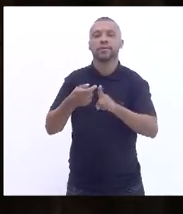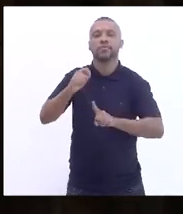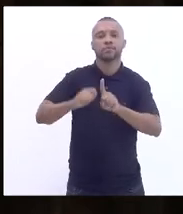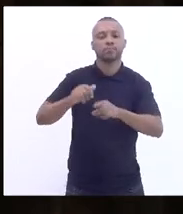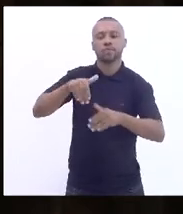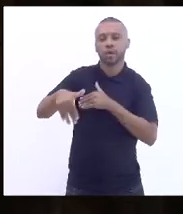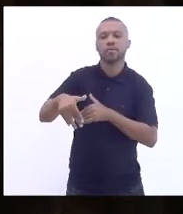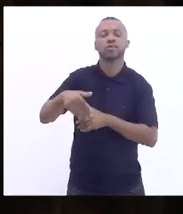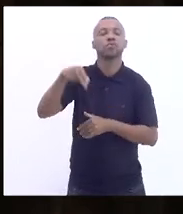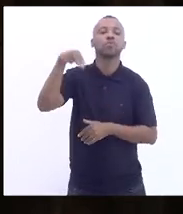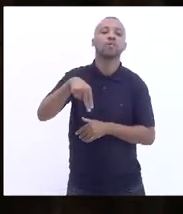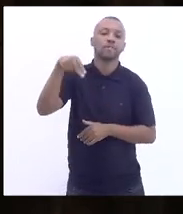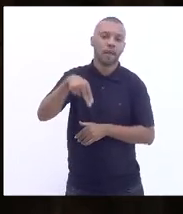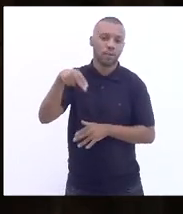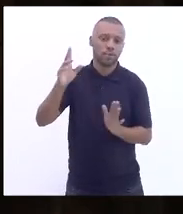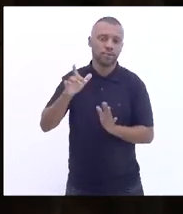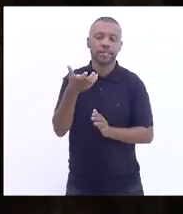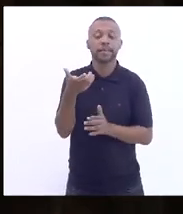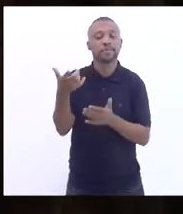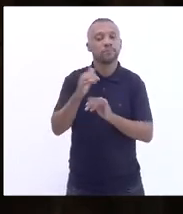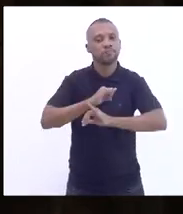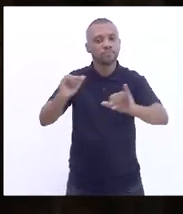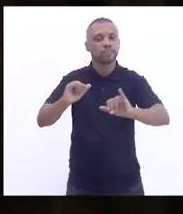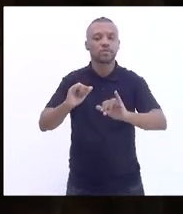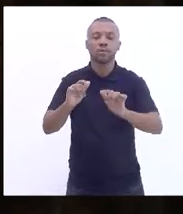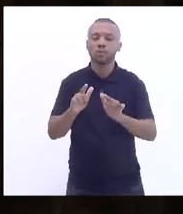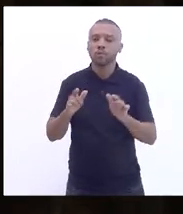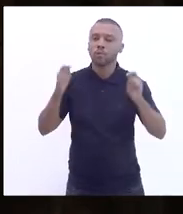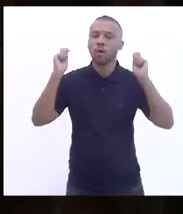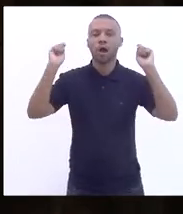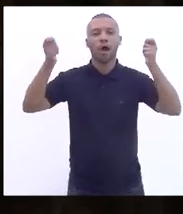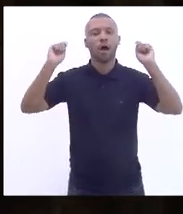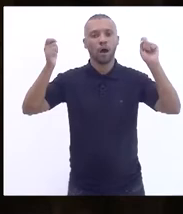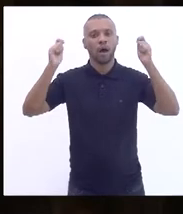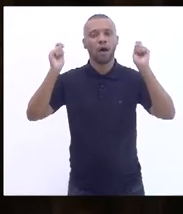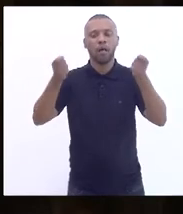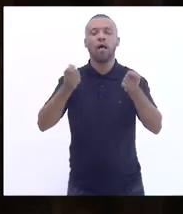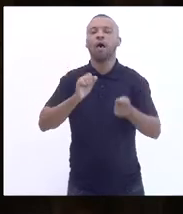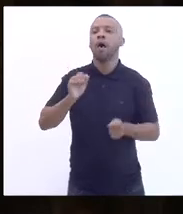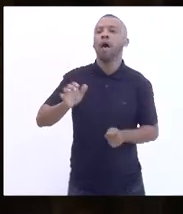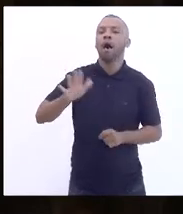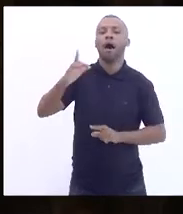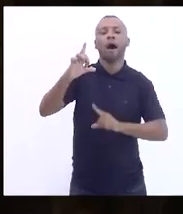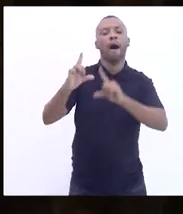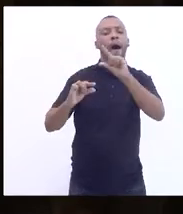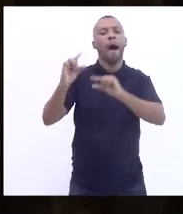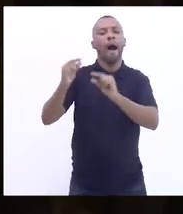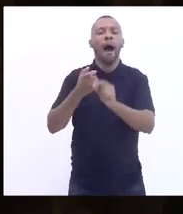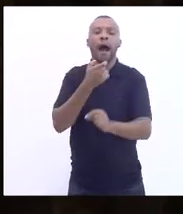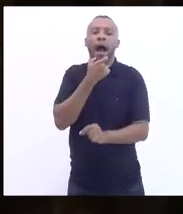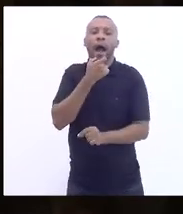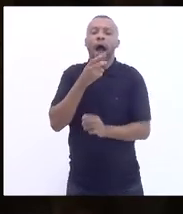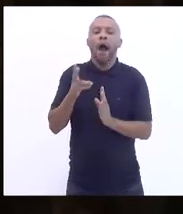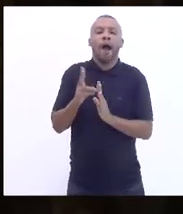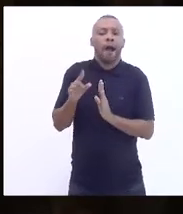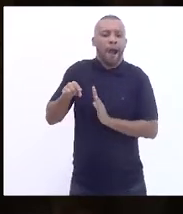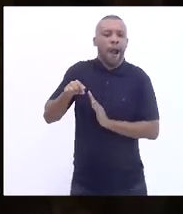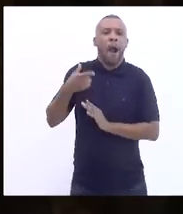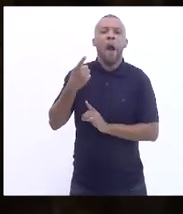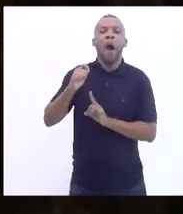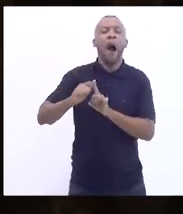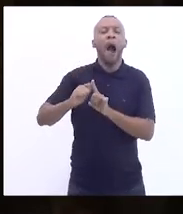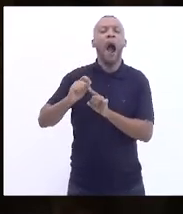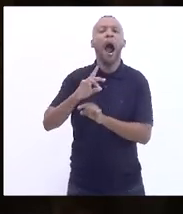aqui fazer um chamado para o ato na Vila Cruzeiro agora faz um mês